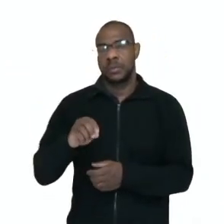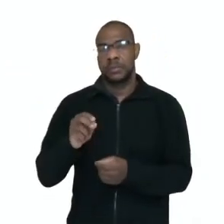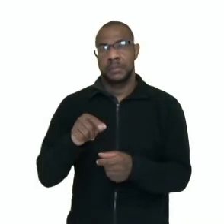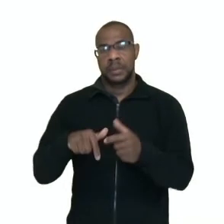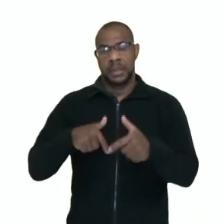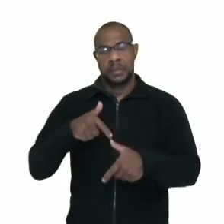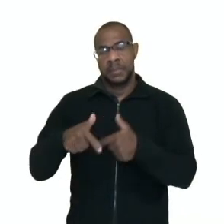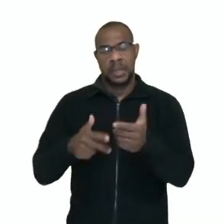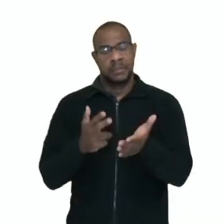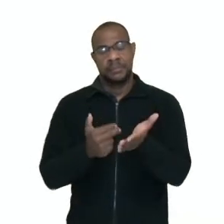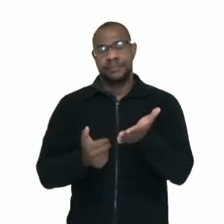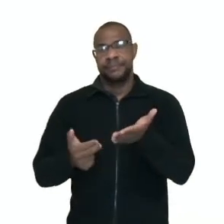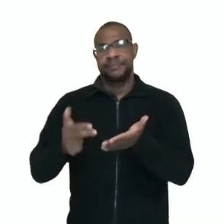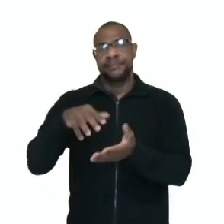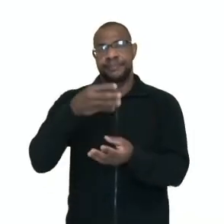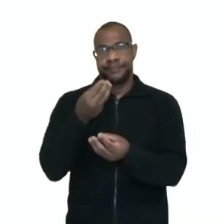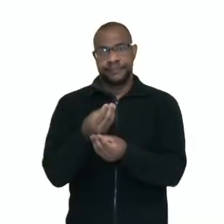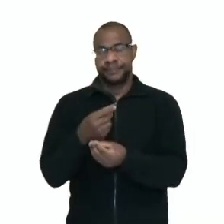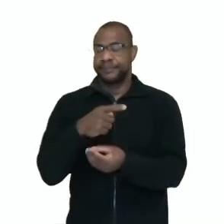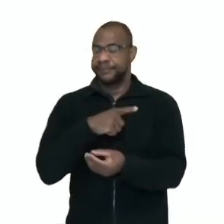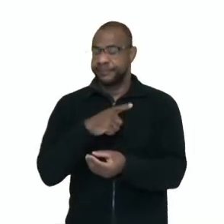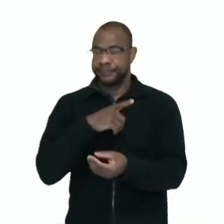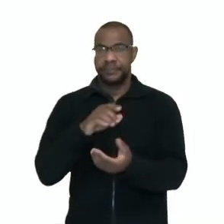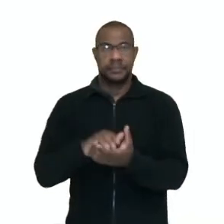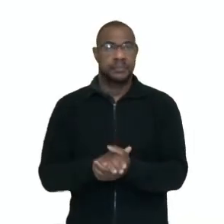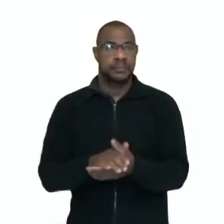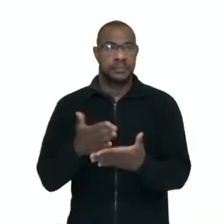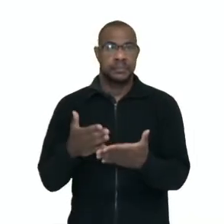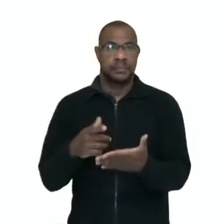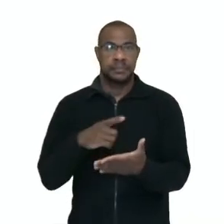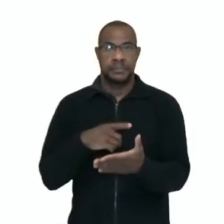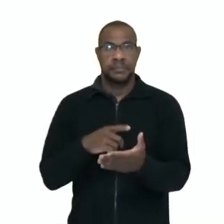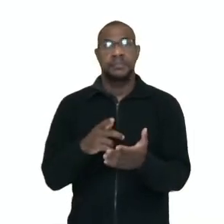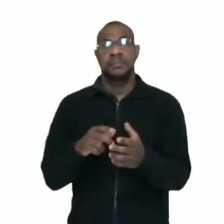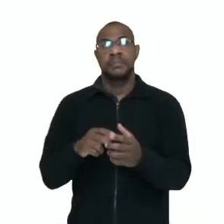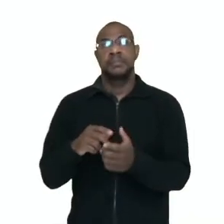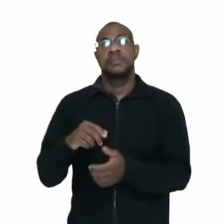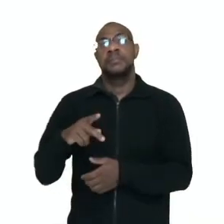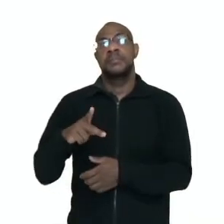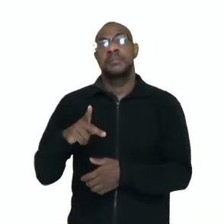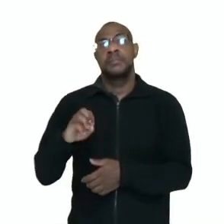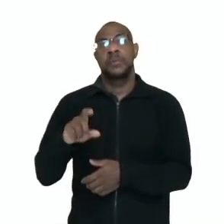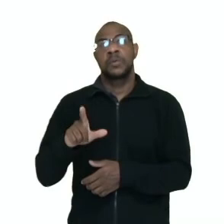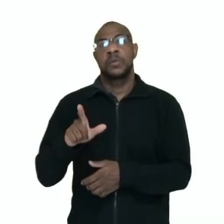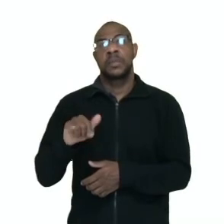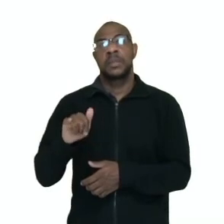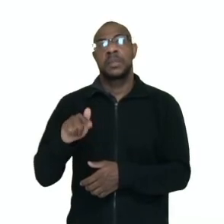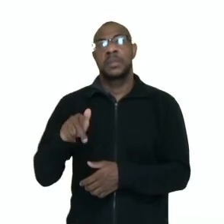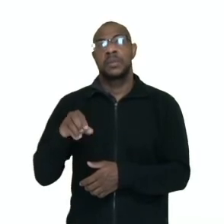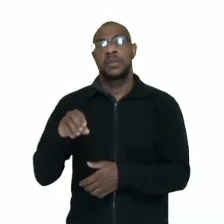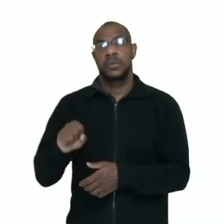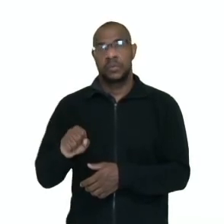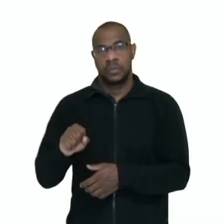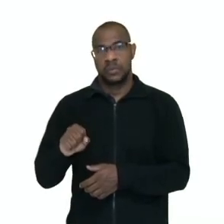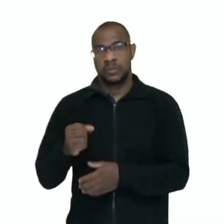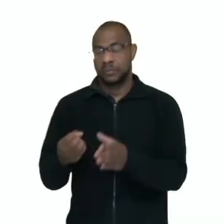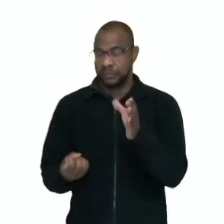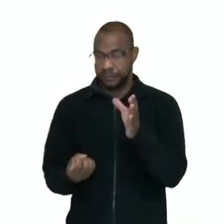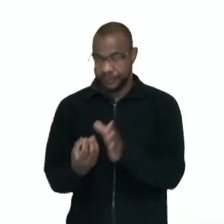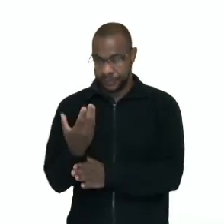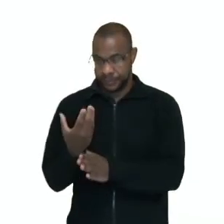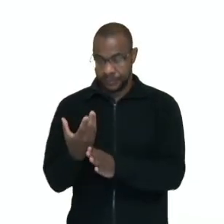fez essa atividade em artes, hein? Para que um polígono regular convexo de N lados forme um